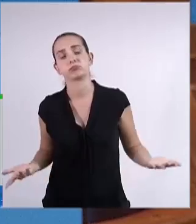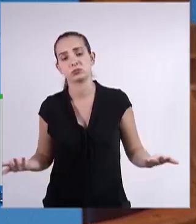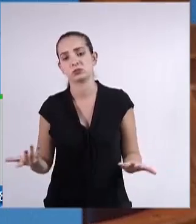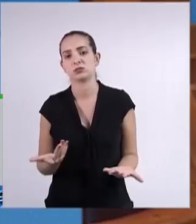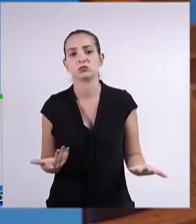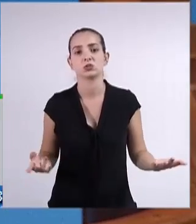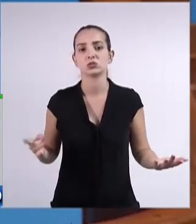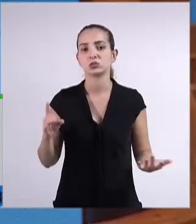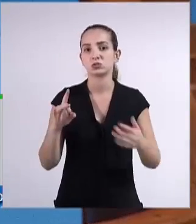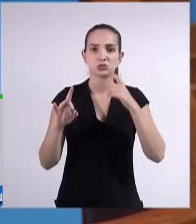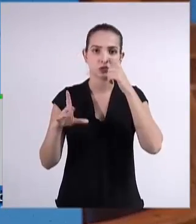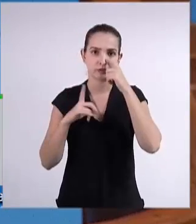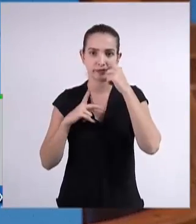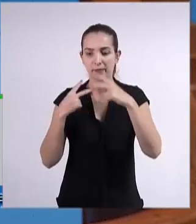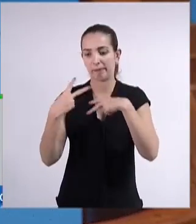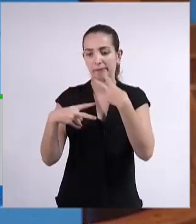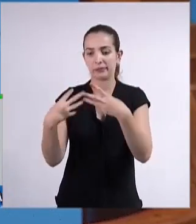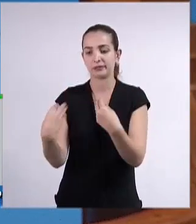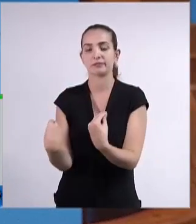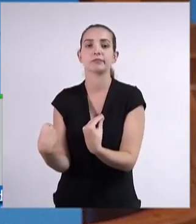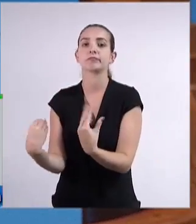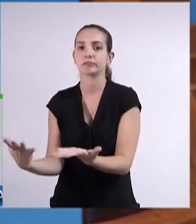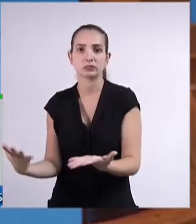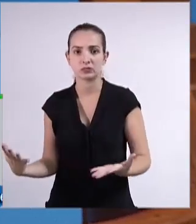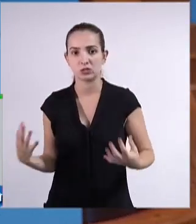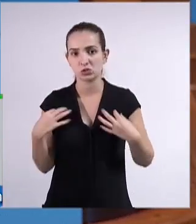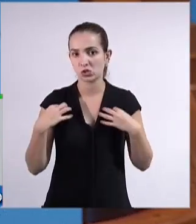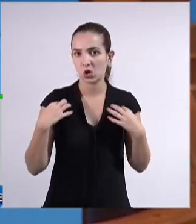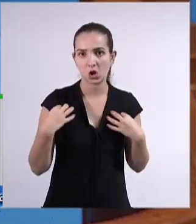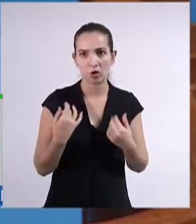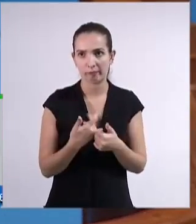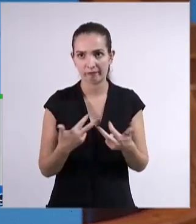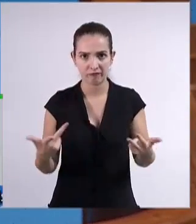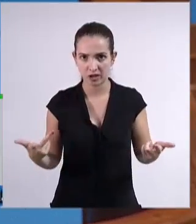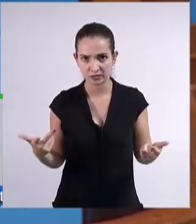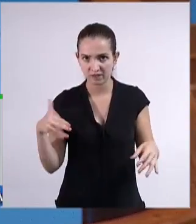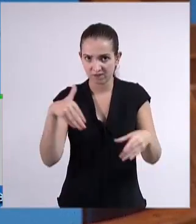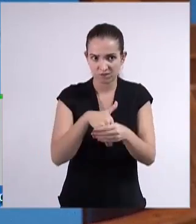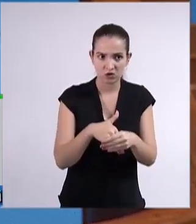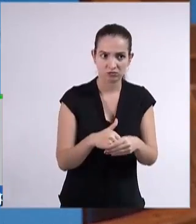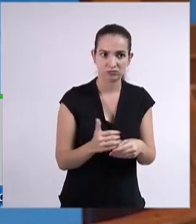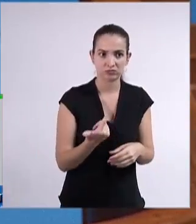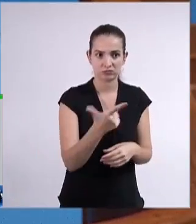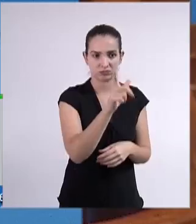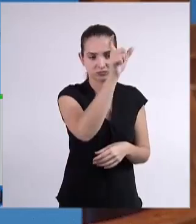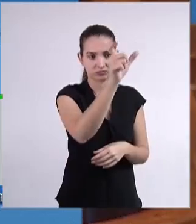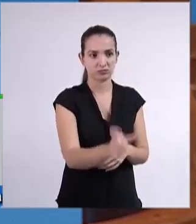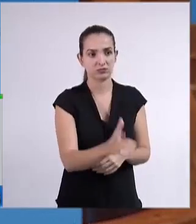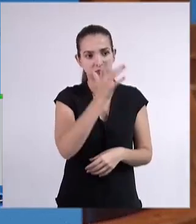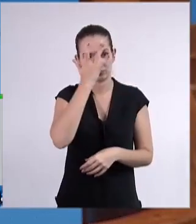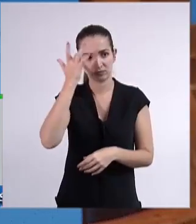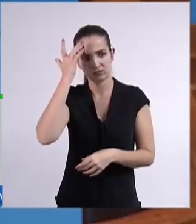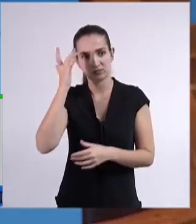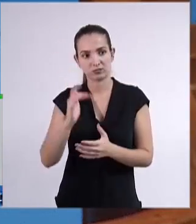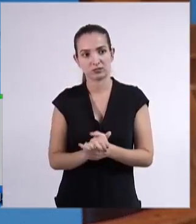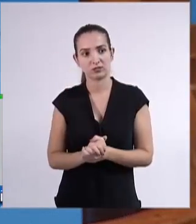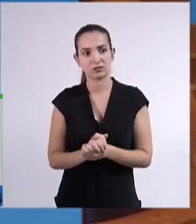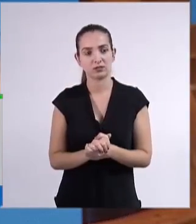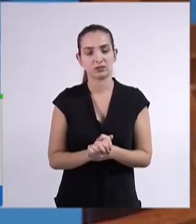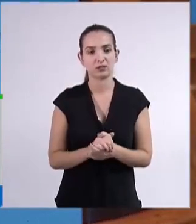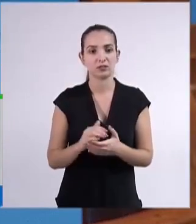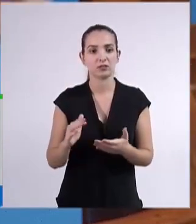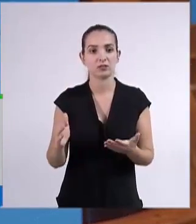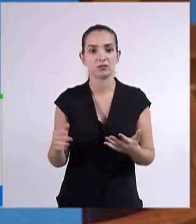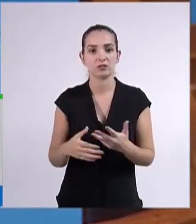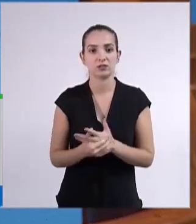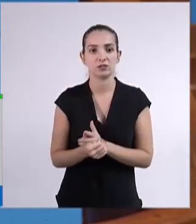se votar no candidato que fez o favor. Não estou dizendo que isso existe, mas sempre existe a